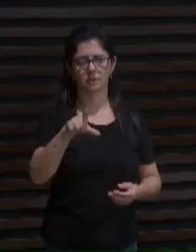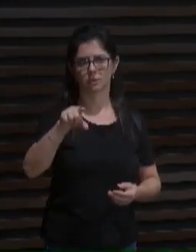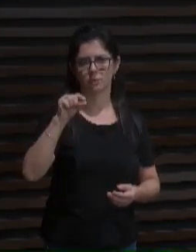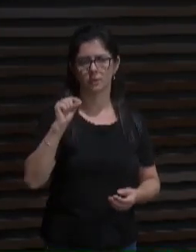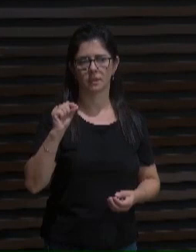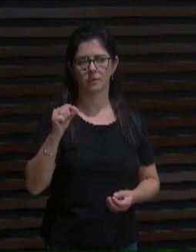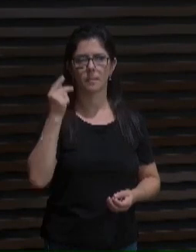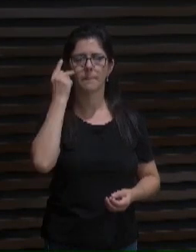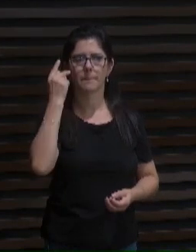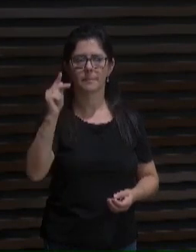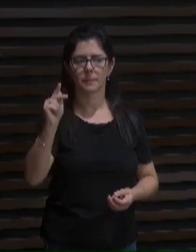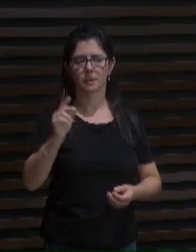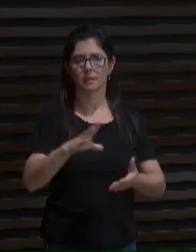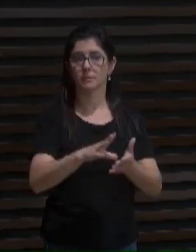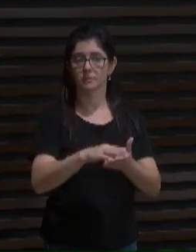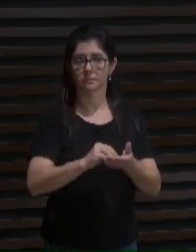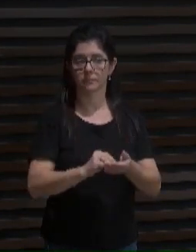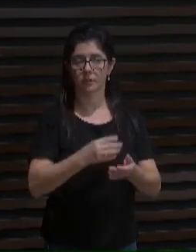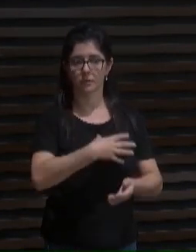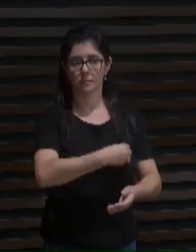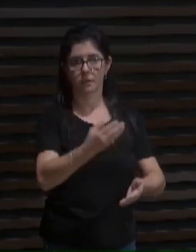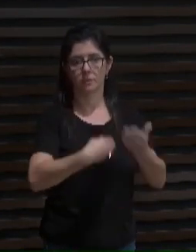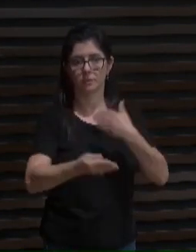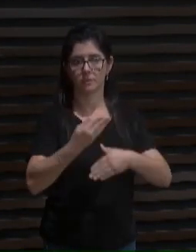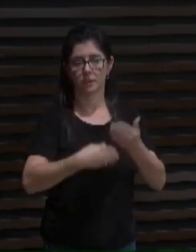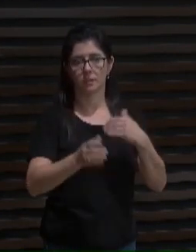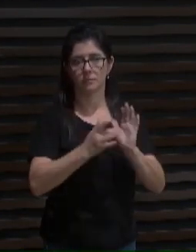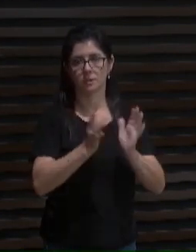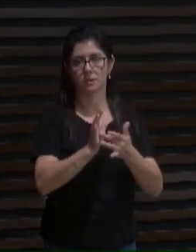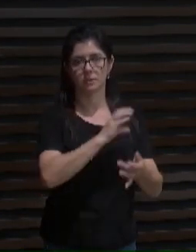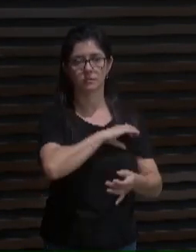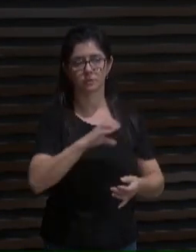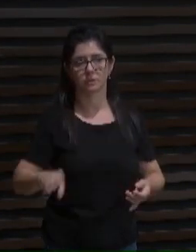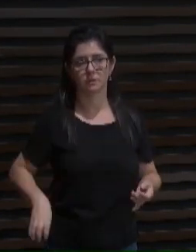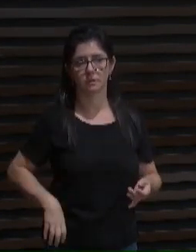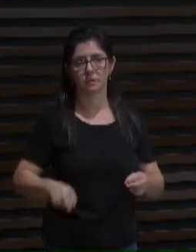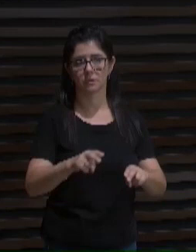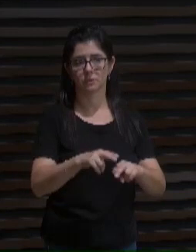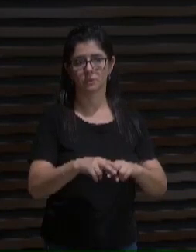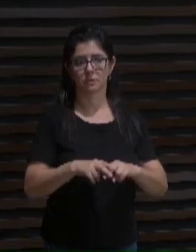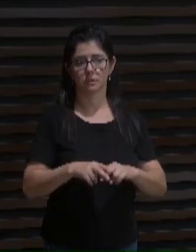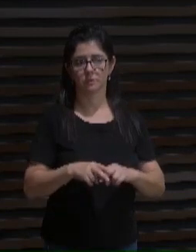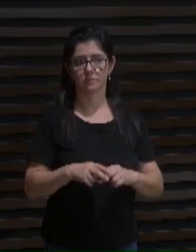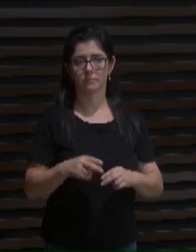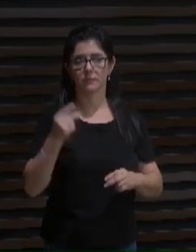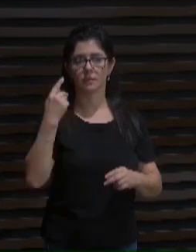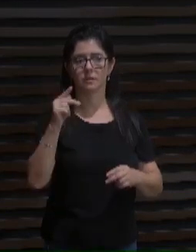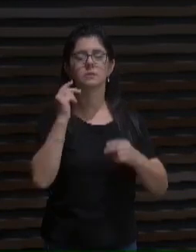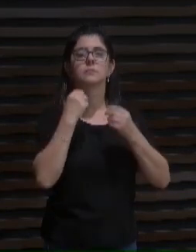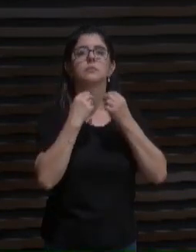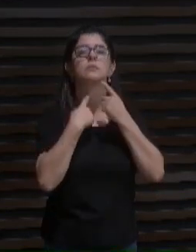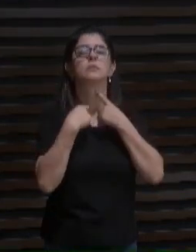para a adoção de filhos por meio de Jesus Cristo, segundo o beneplácito da sua